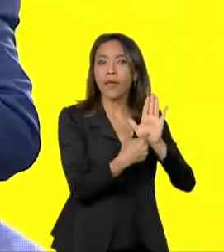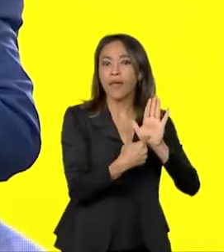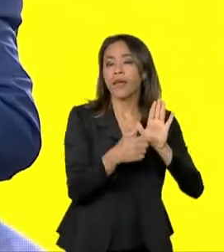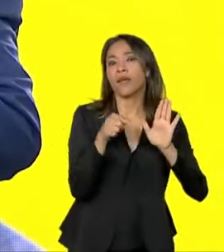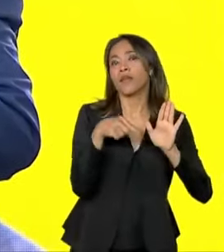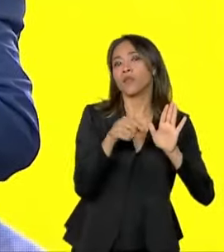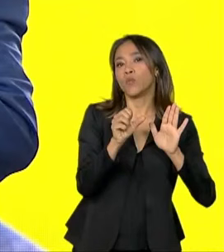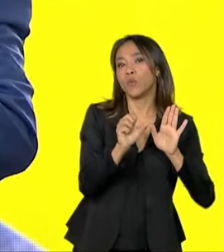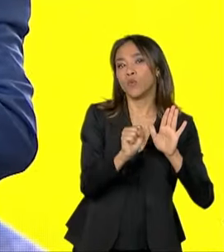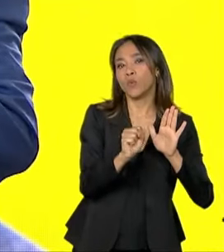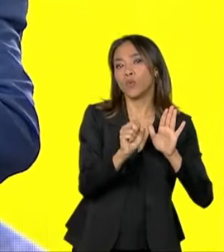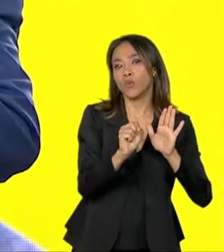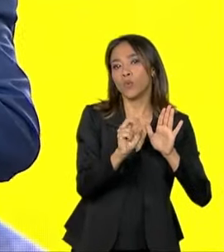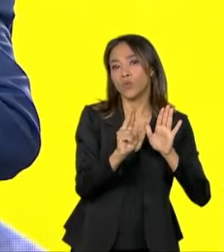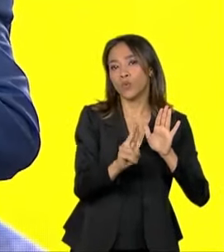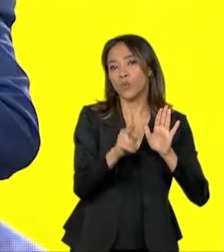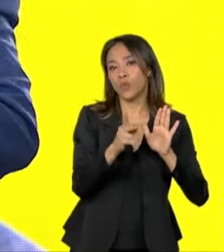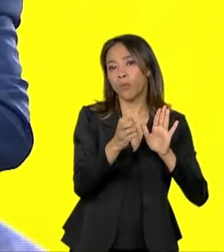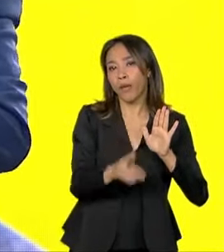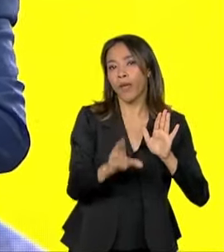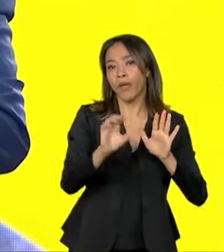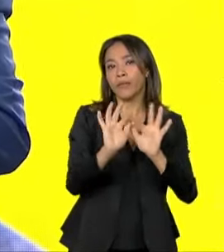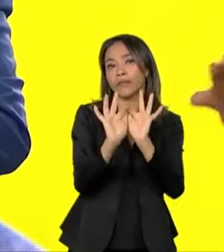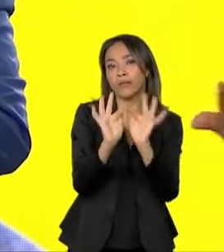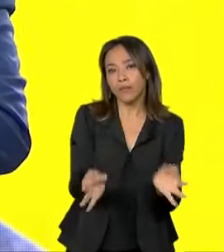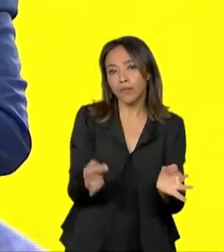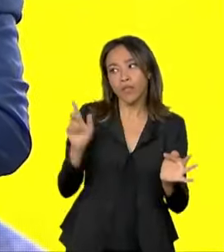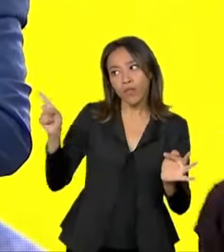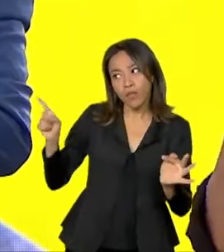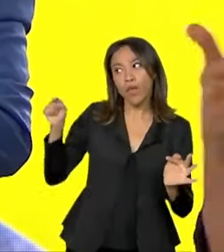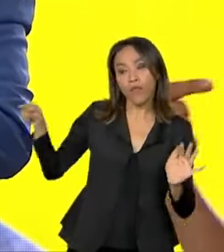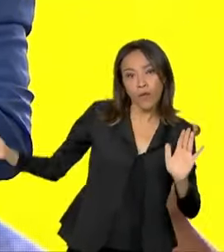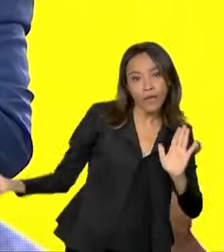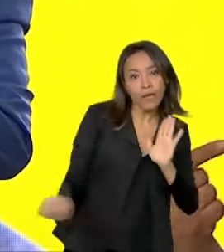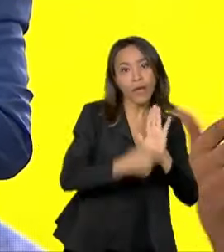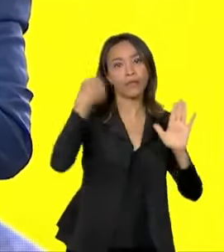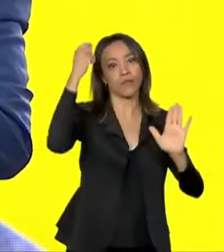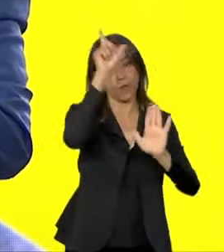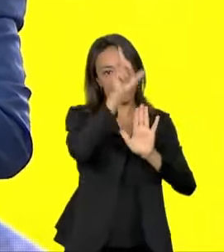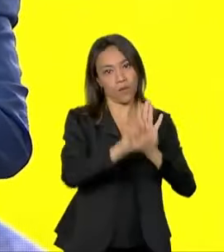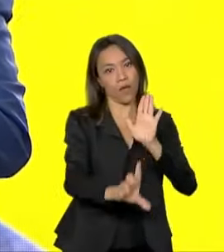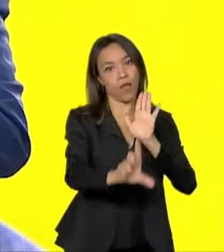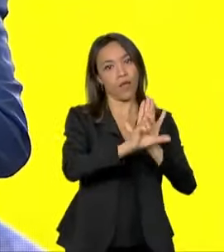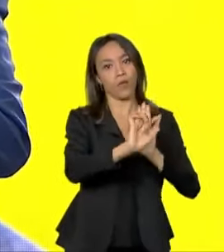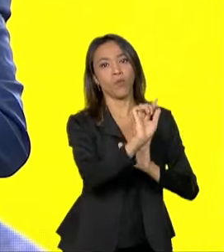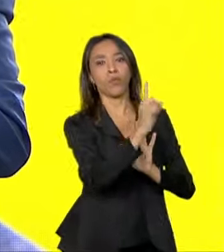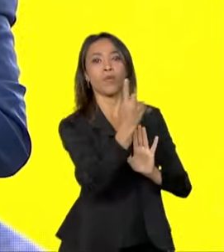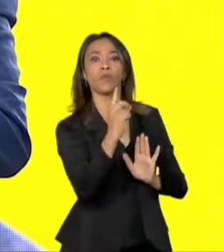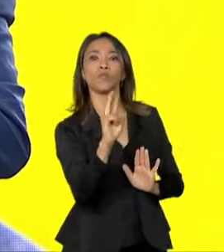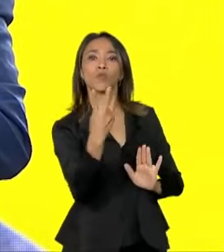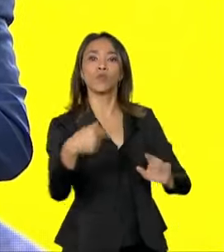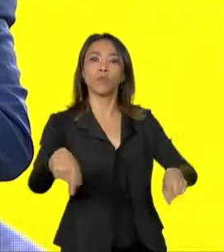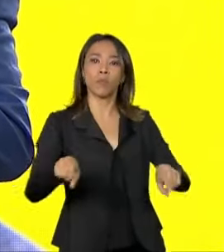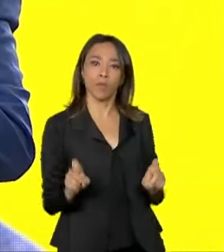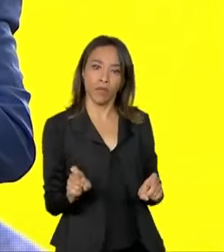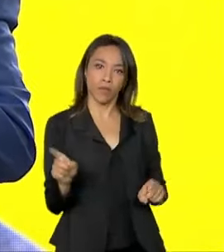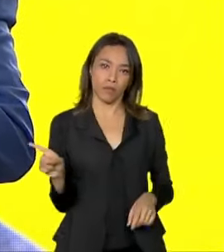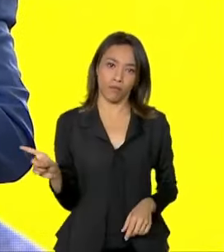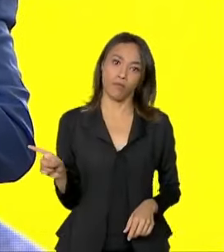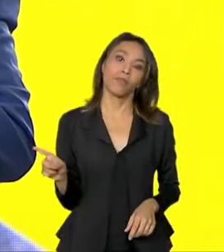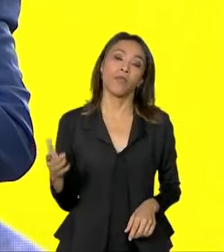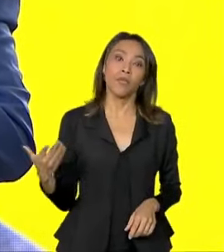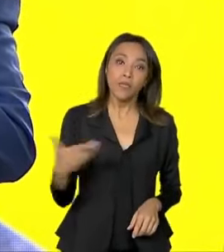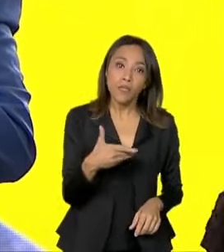MEI, assinadas por Vossa Excelência no seu primeiro e segundo mandato, e que respondem por